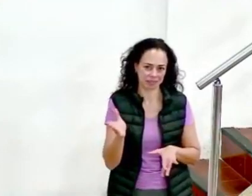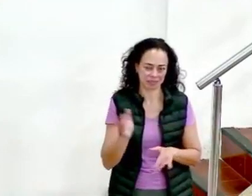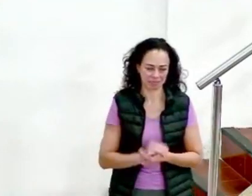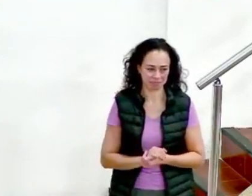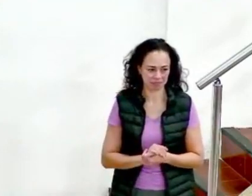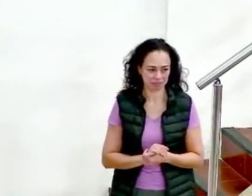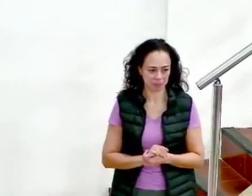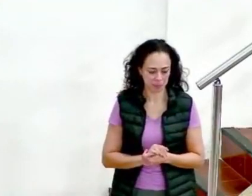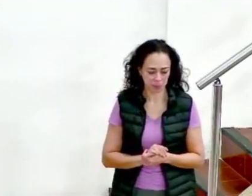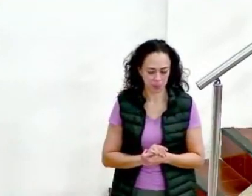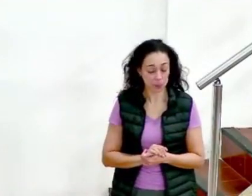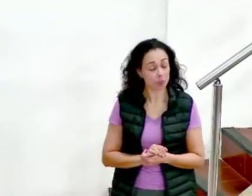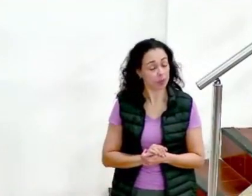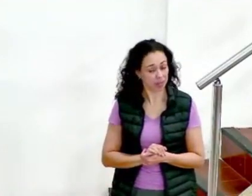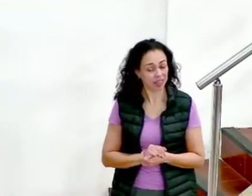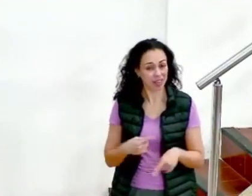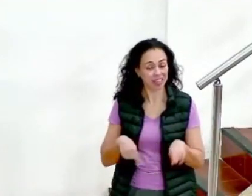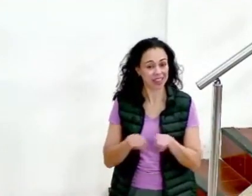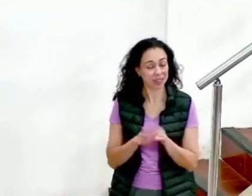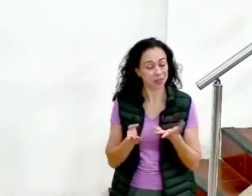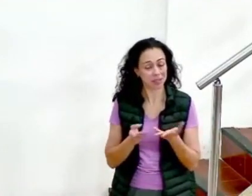Então isso revela, queridos, que